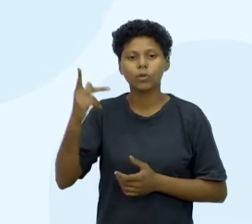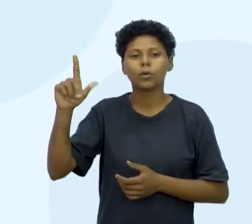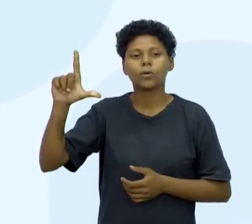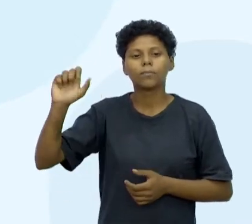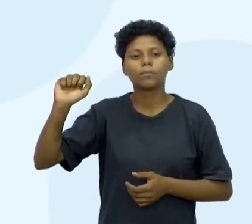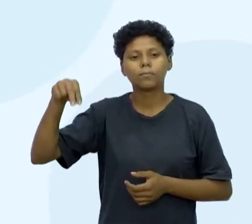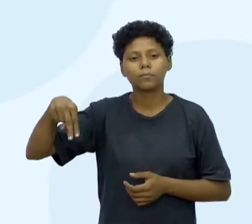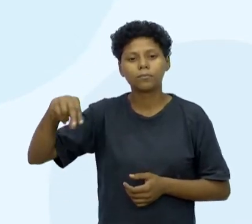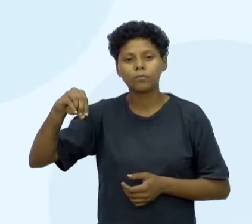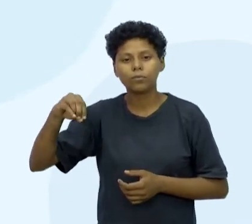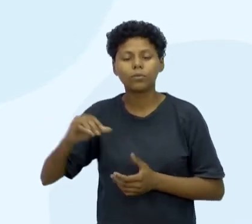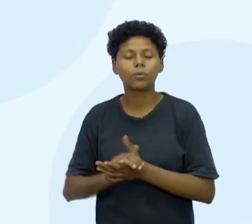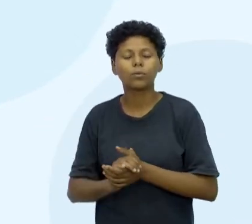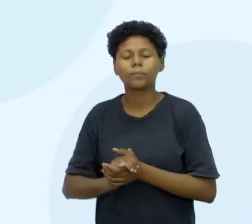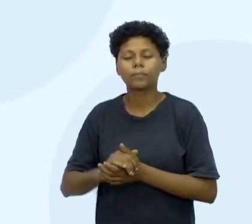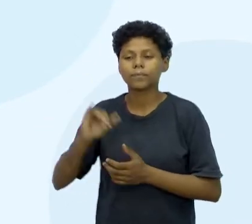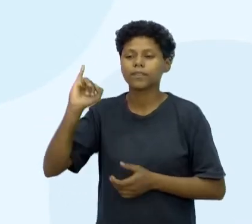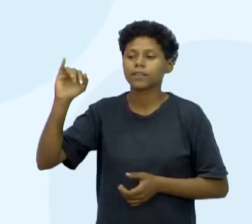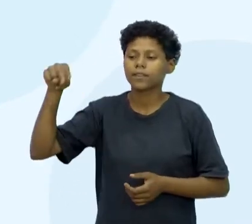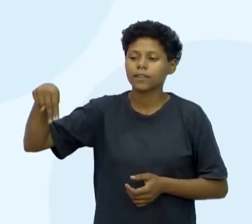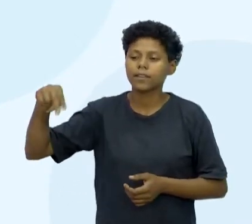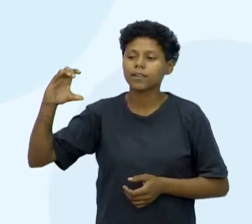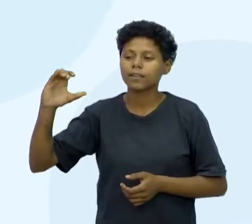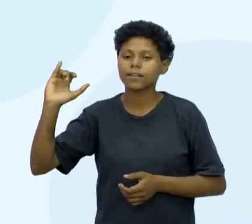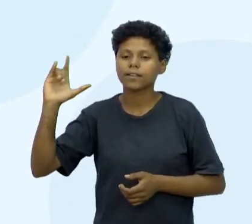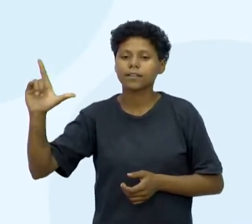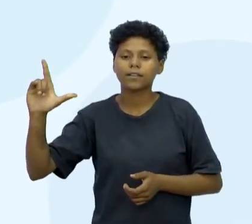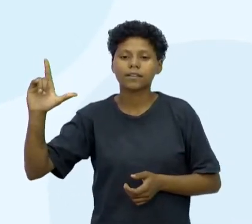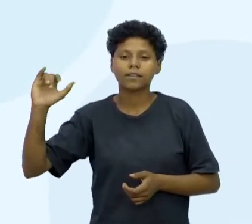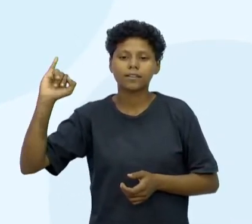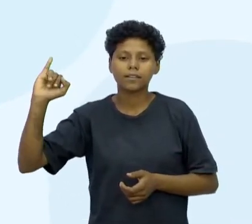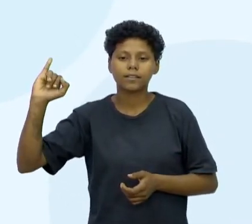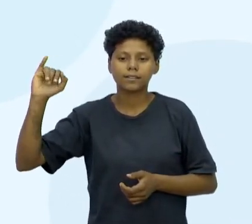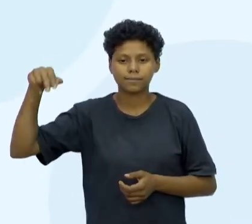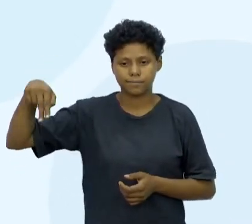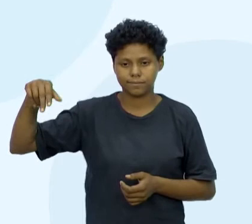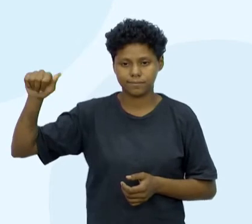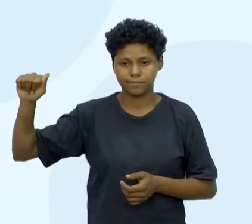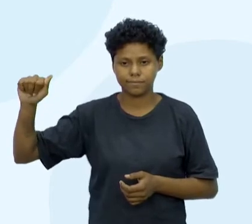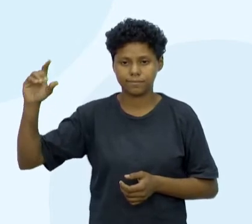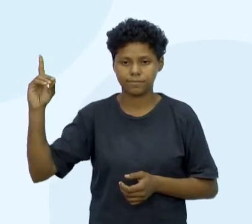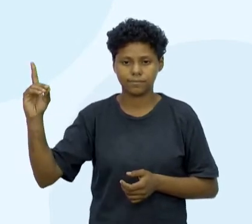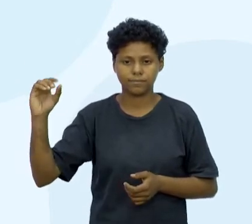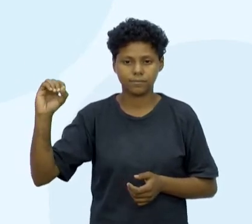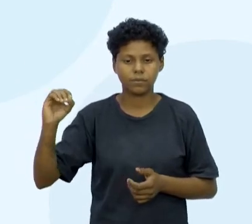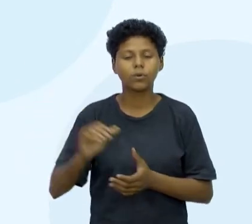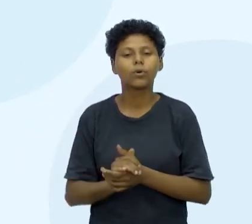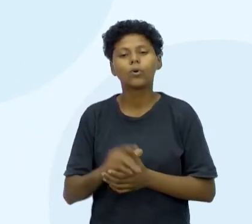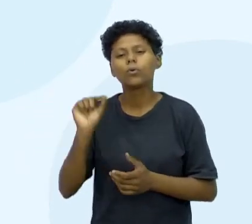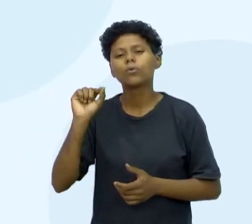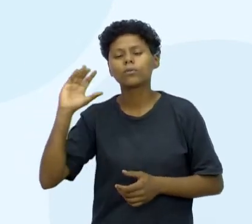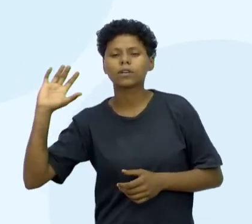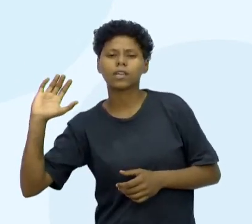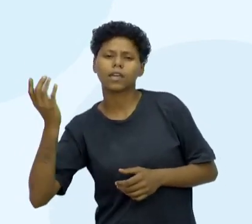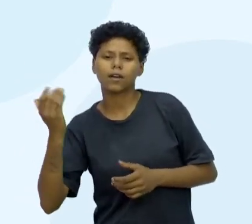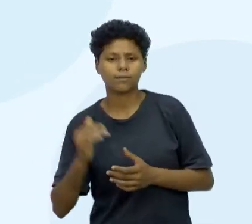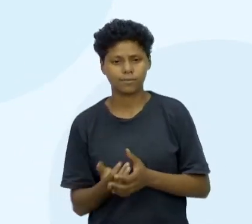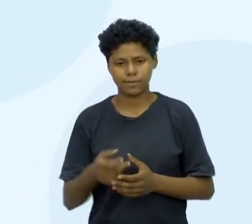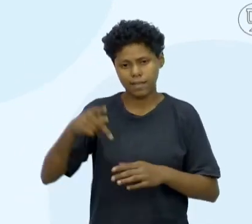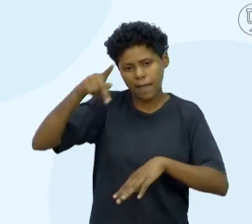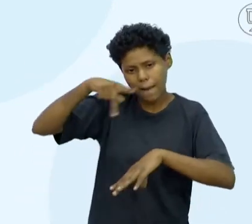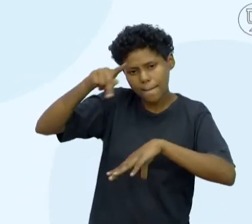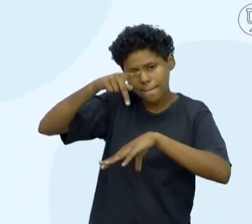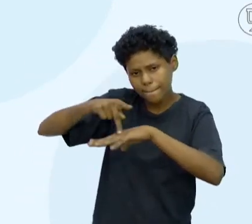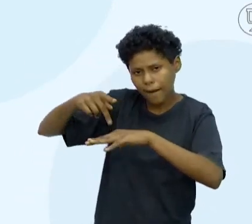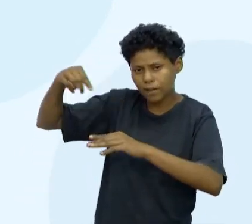inclinado e não tiver atrito principalmente, essa coisa desliza, né? Que é o que vai acontecer com esse bloco aqui,